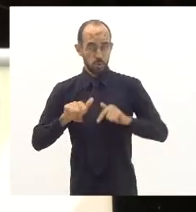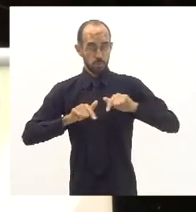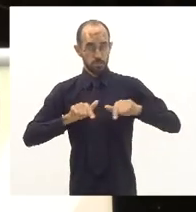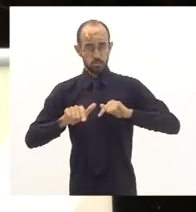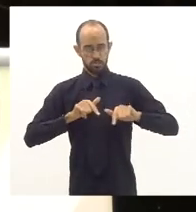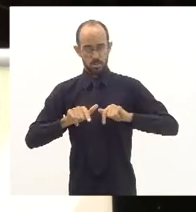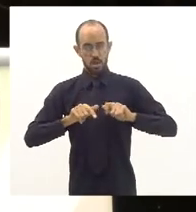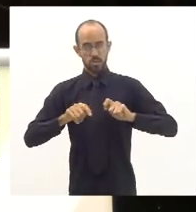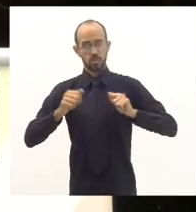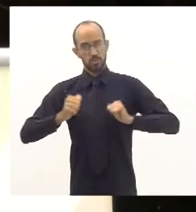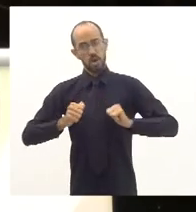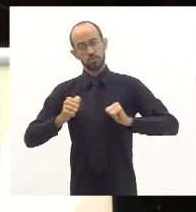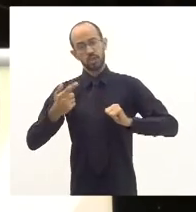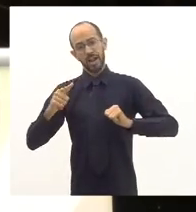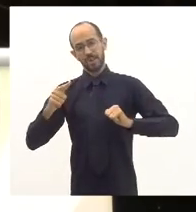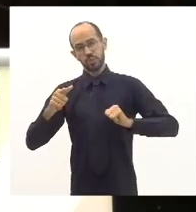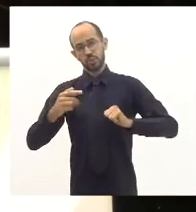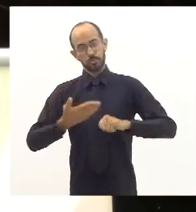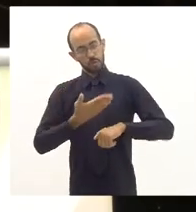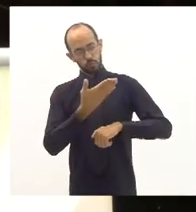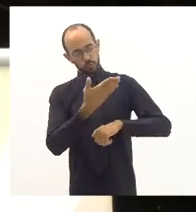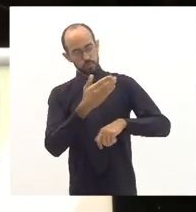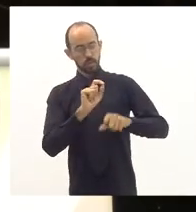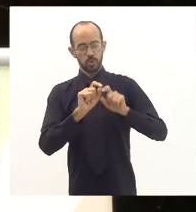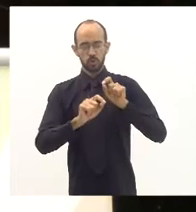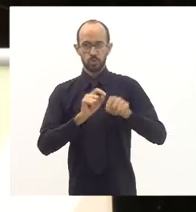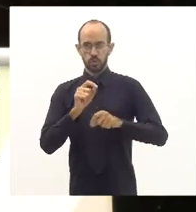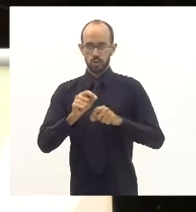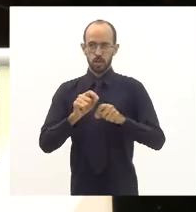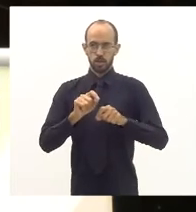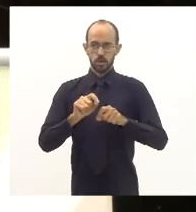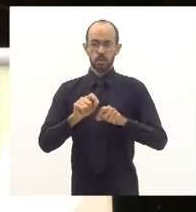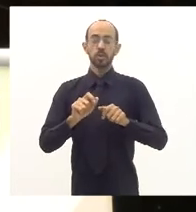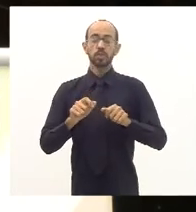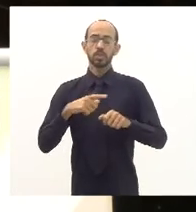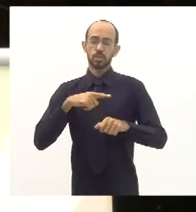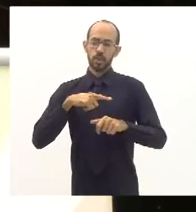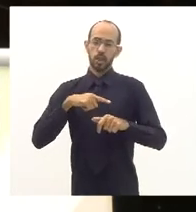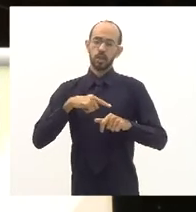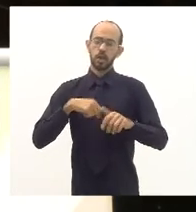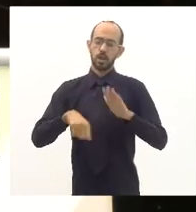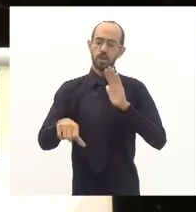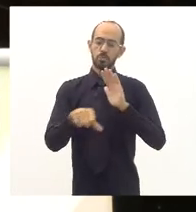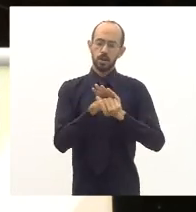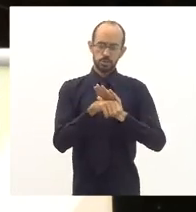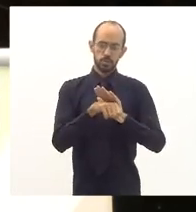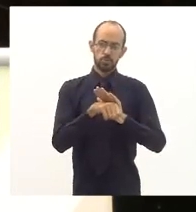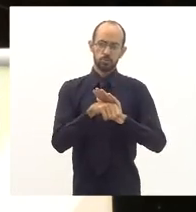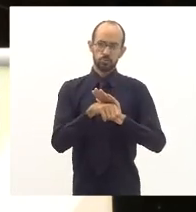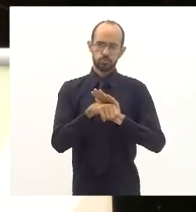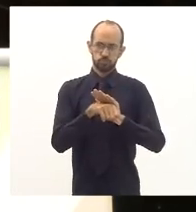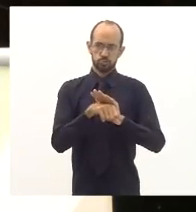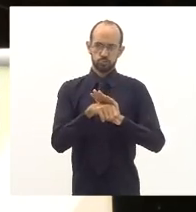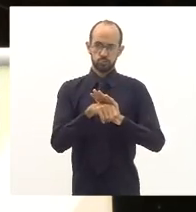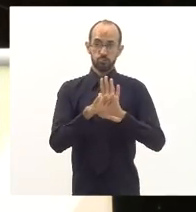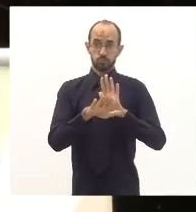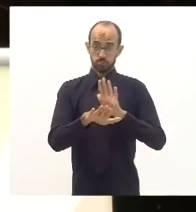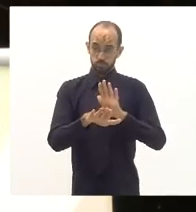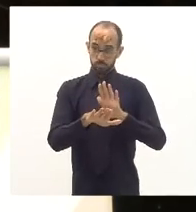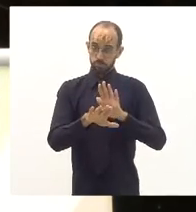garantir, é que o nosso trabalho é no sentido de que haja a criminalização.